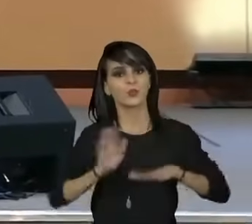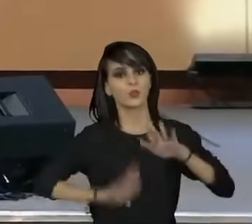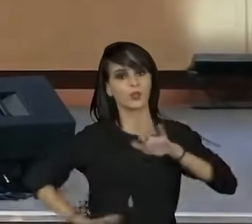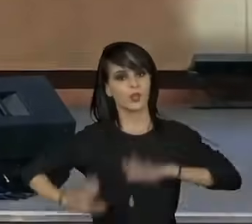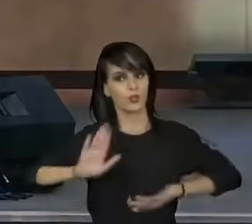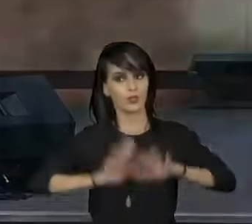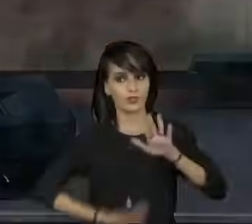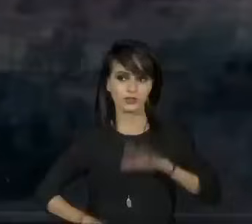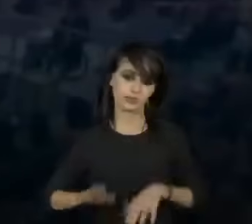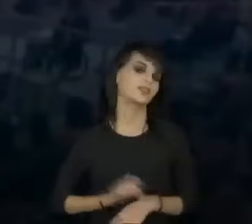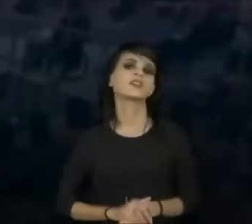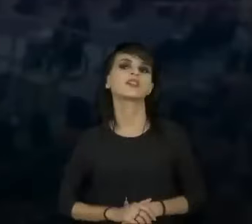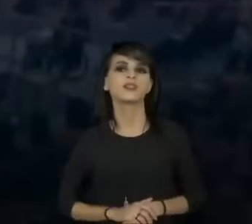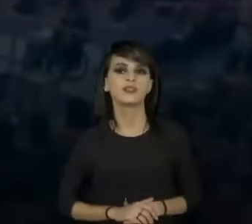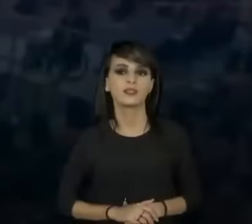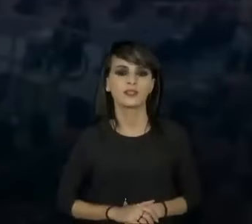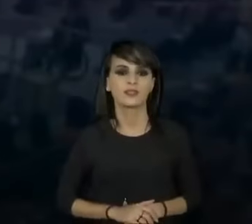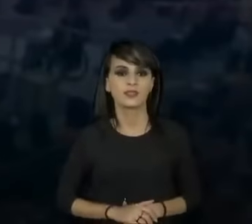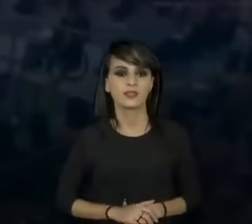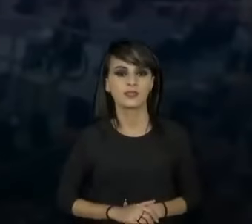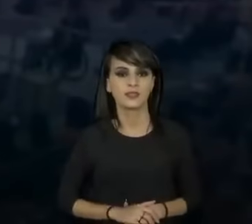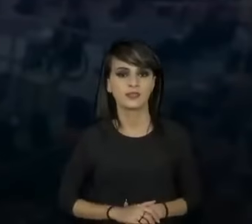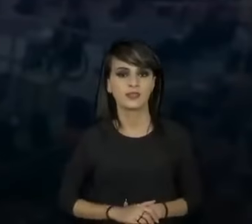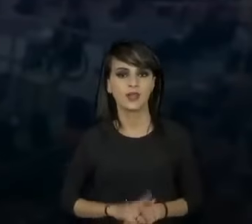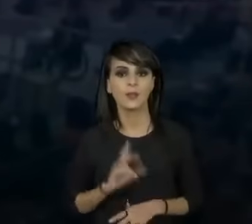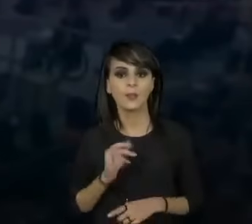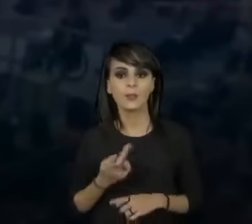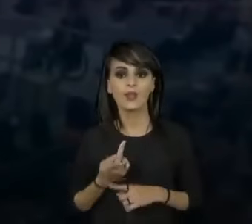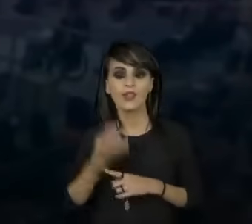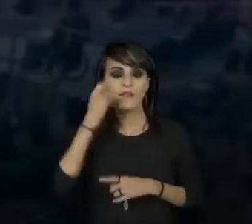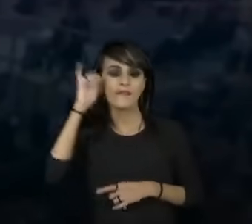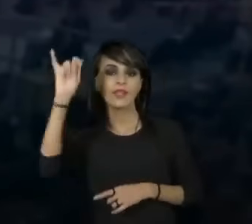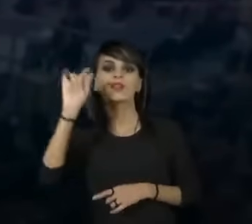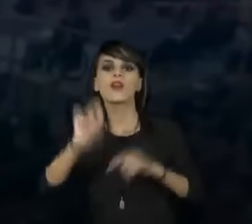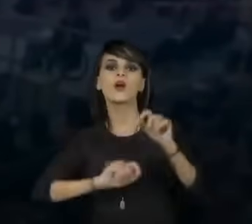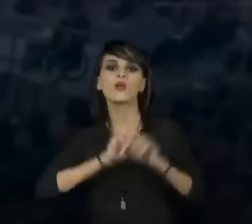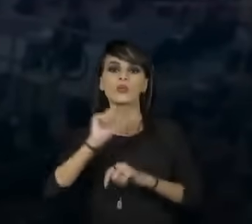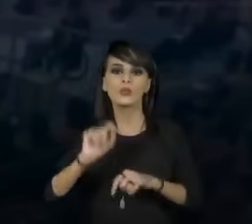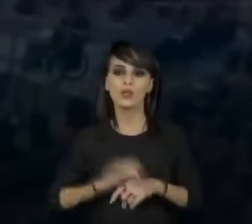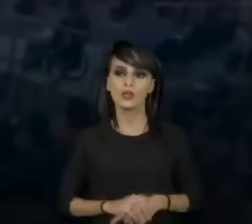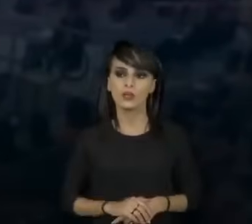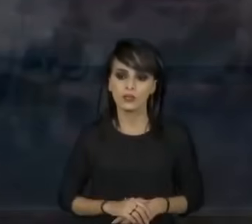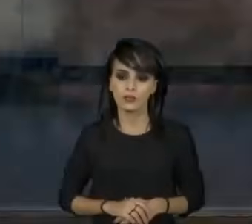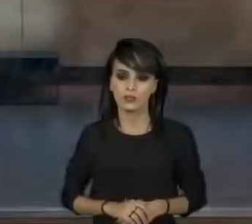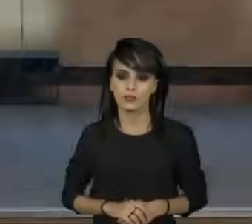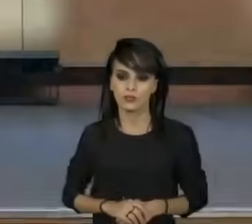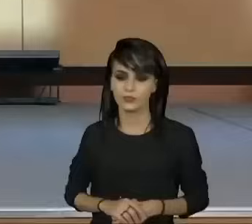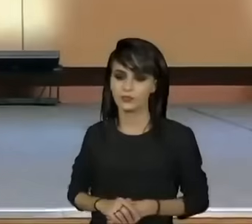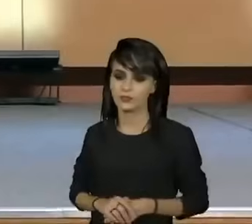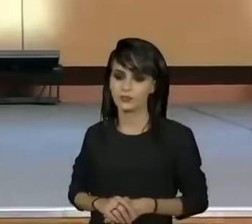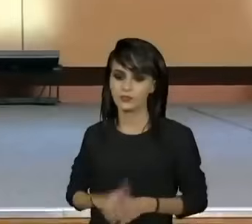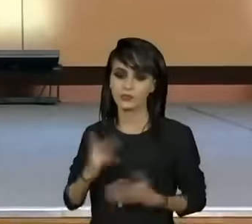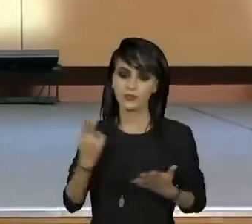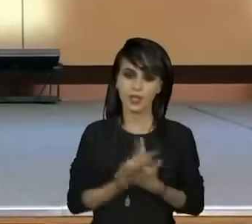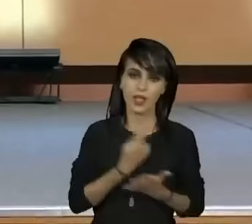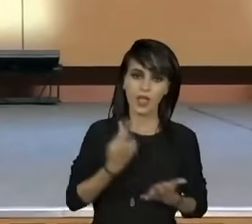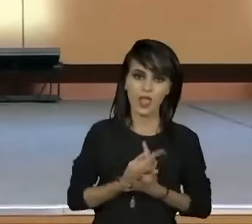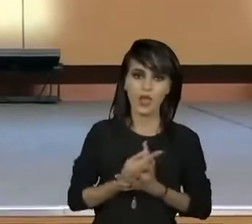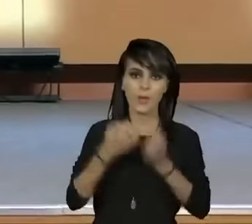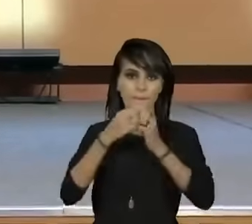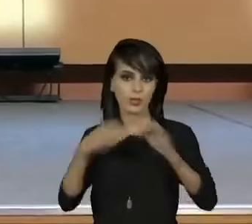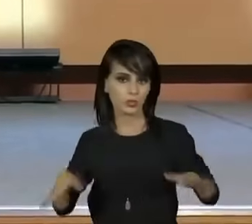Prudente Prudente é a pessoa que busca evitar toda a fonte de erro ou